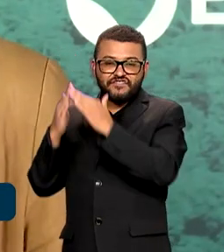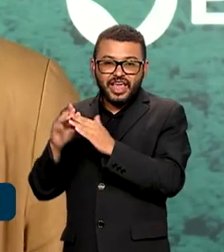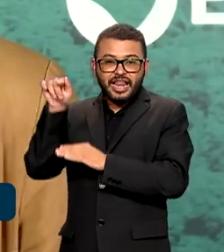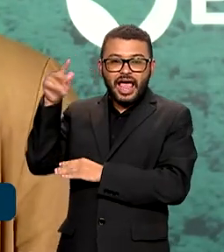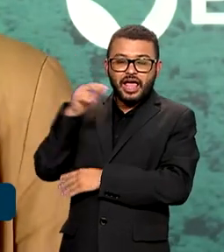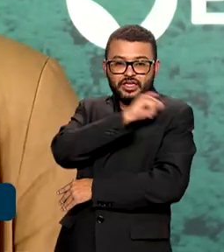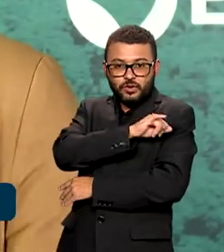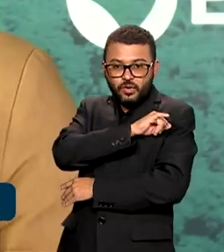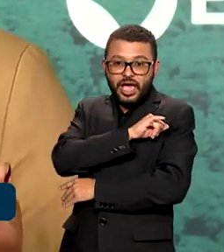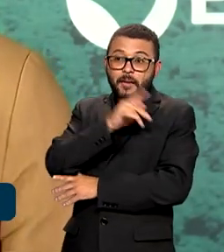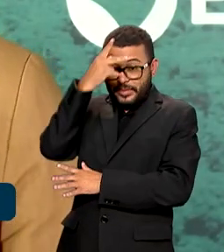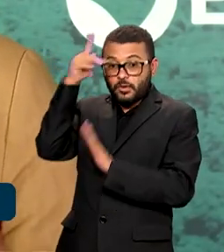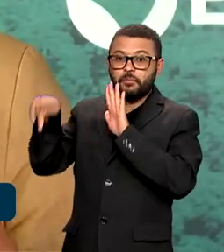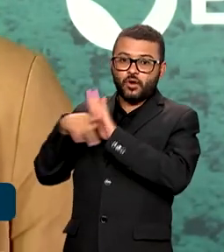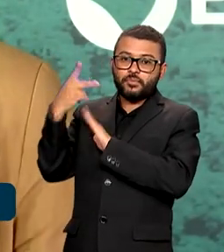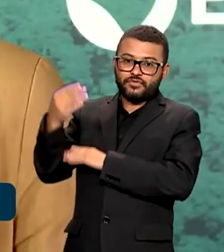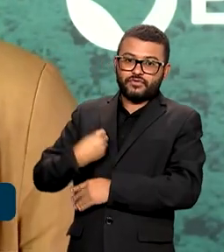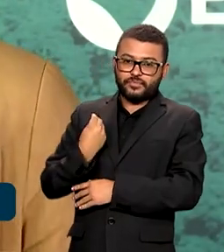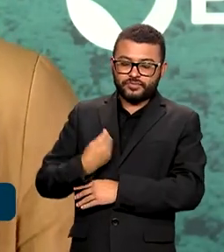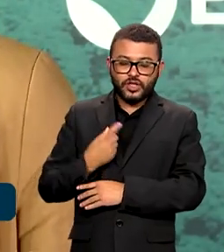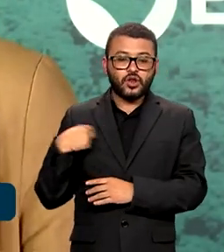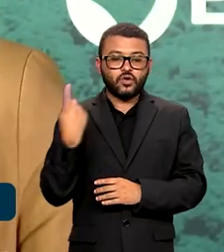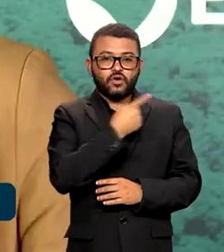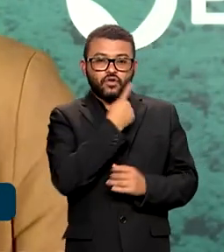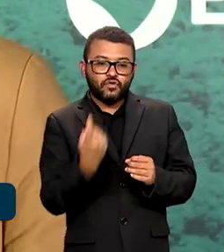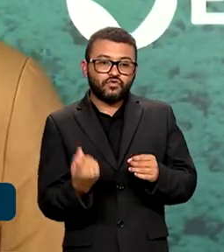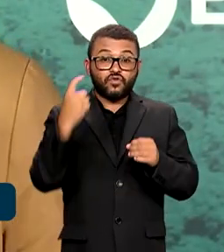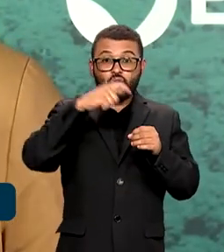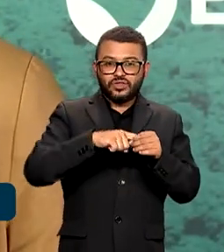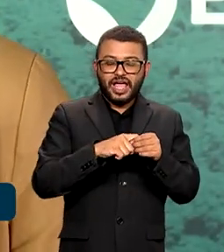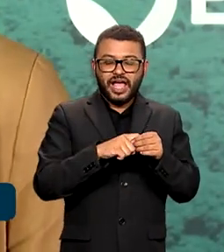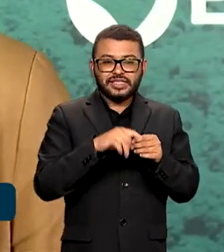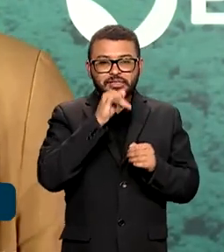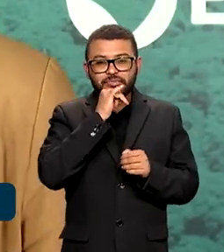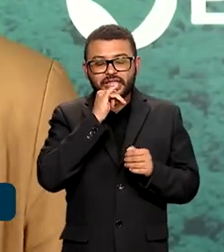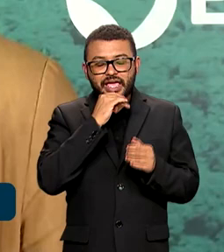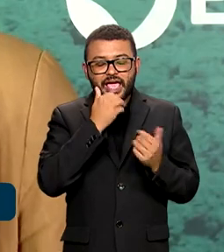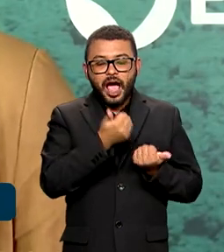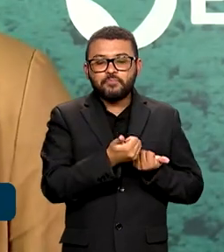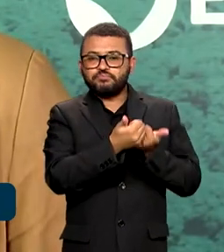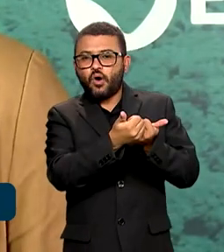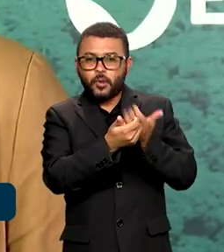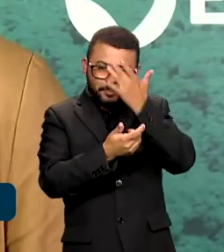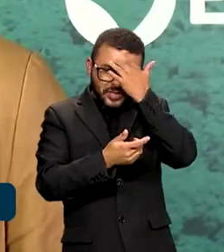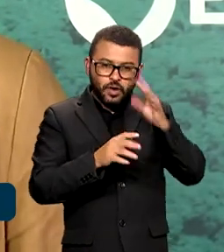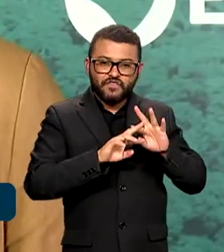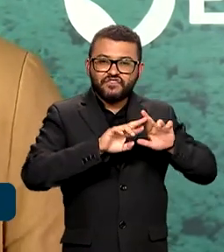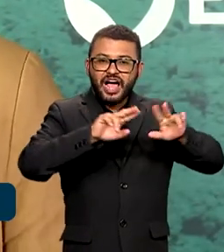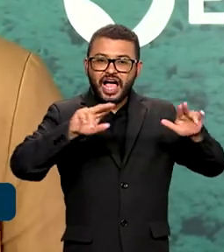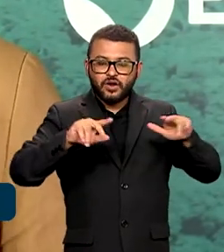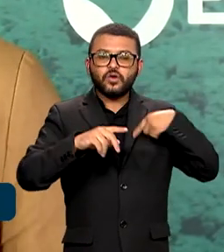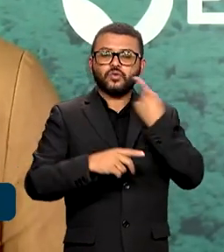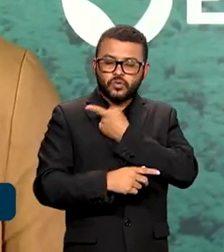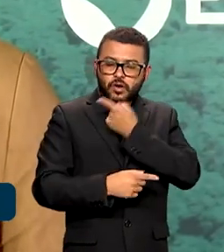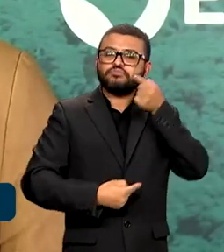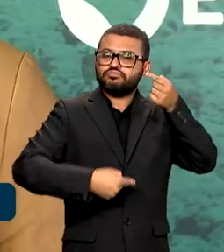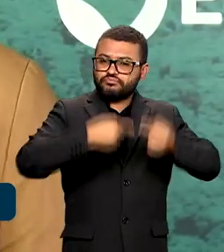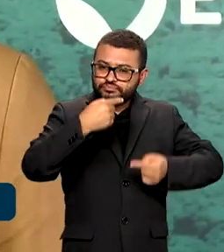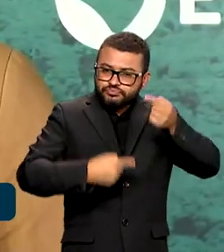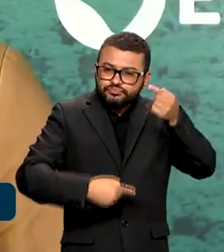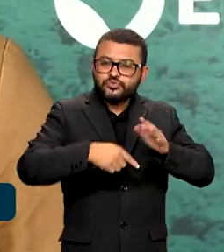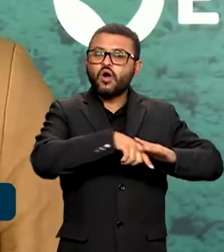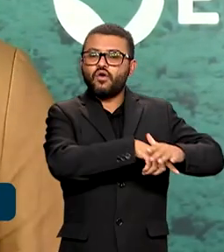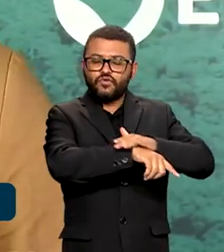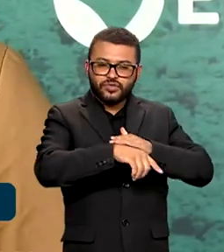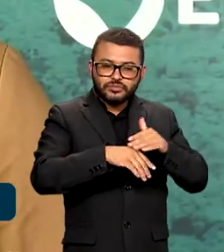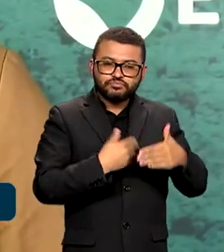quando a gente retoma e espera estar aqui construindo a várias mãos, é o sinal de que a gente está com esse diálogo, tendo passos